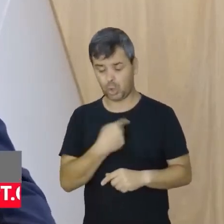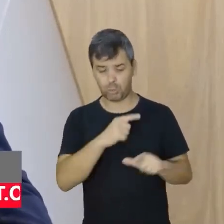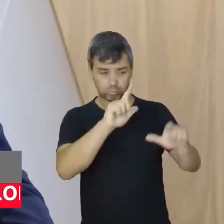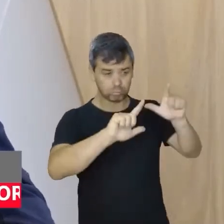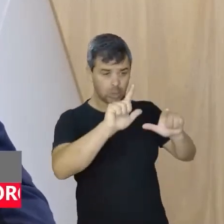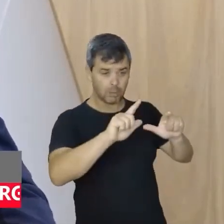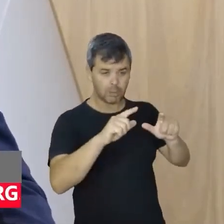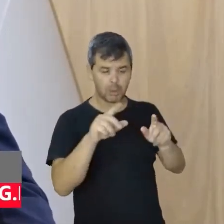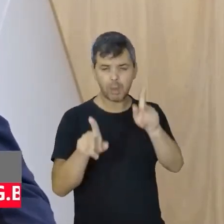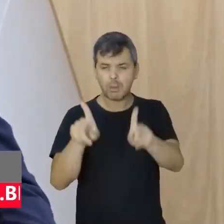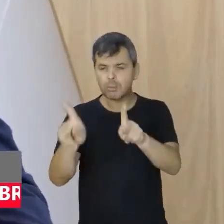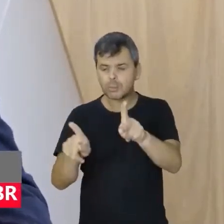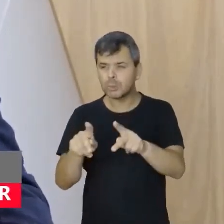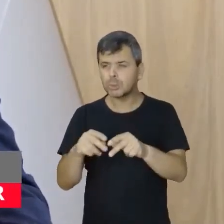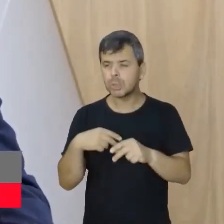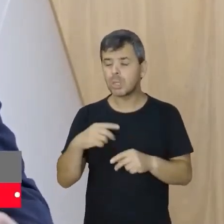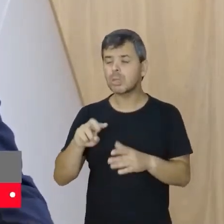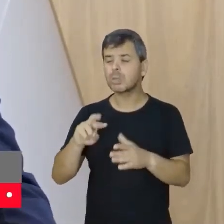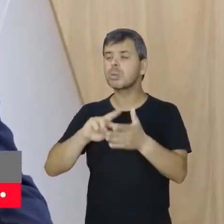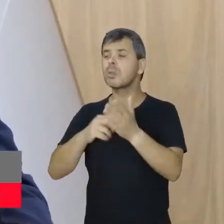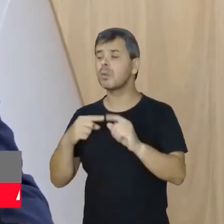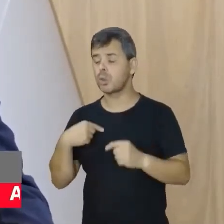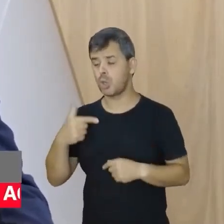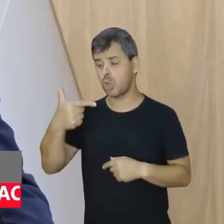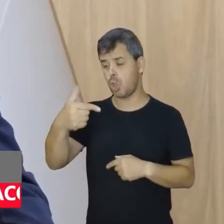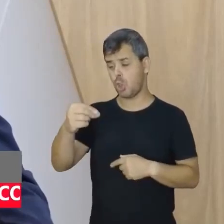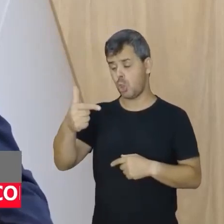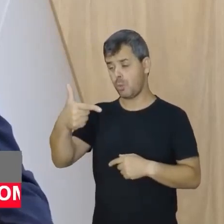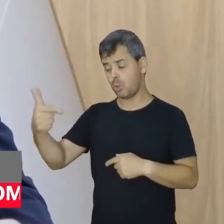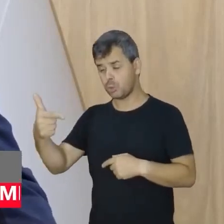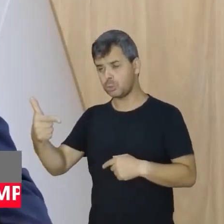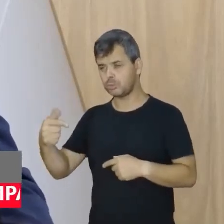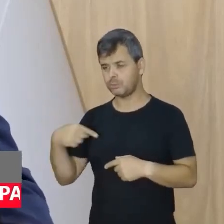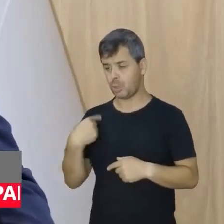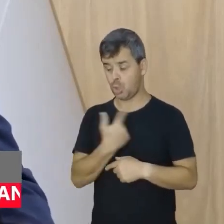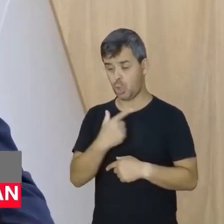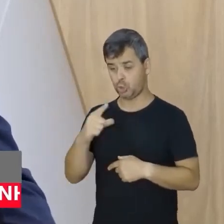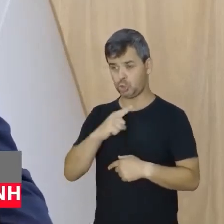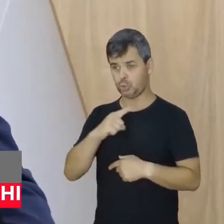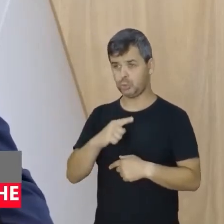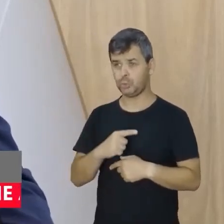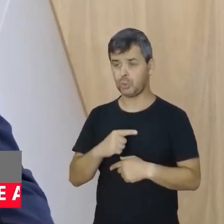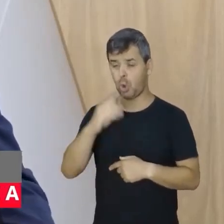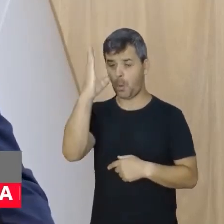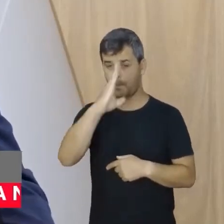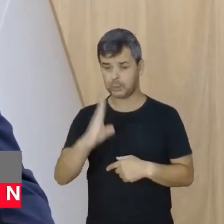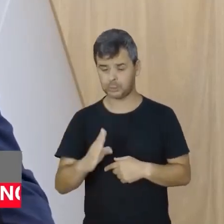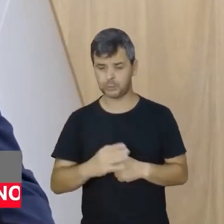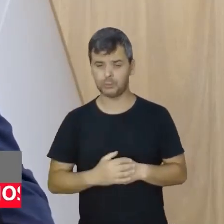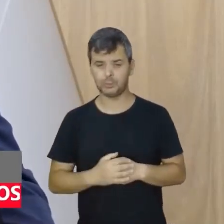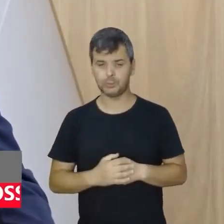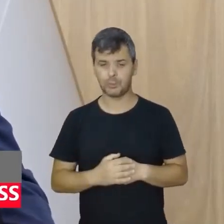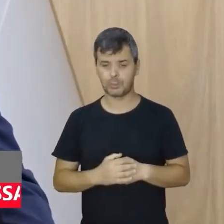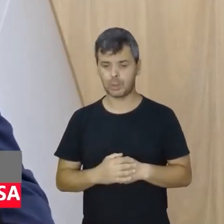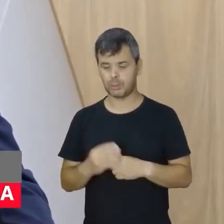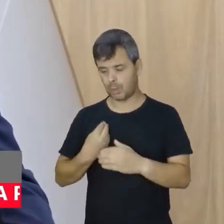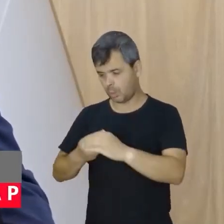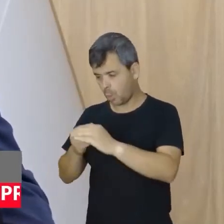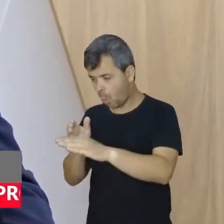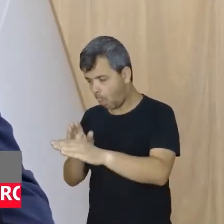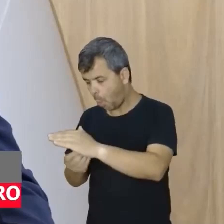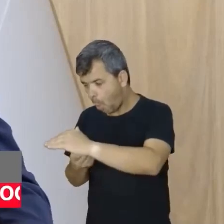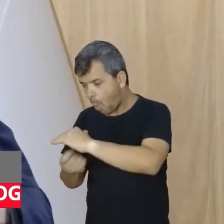uma ideia do que isso significa, 2012, Amanda, o Brasil tinha nos estoques públicos